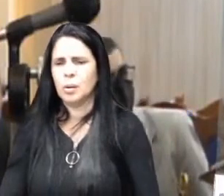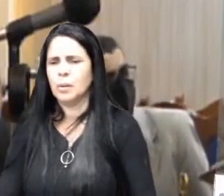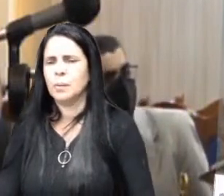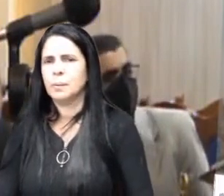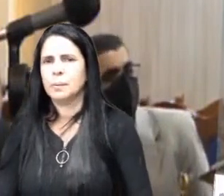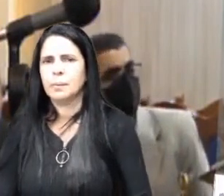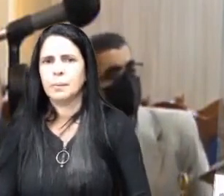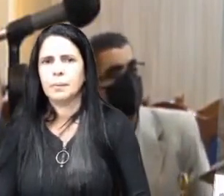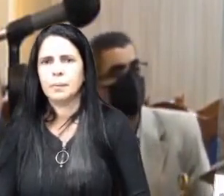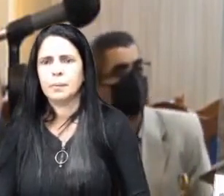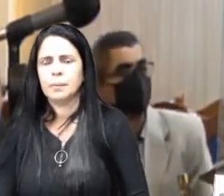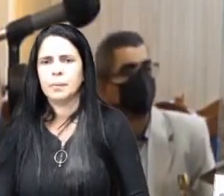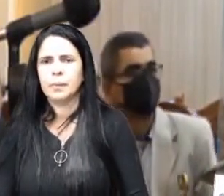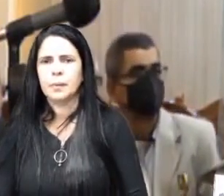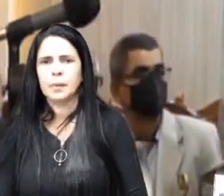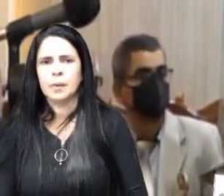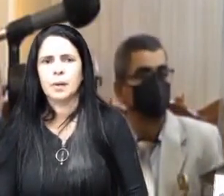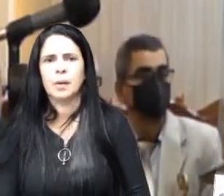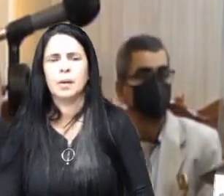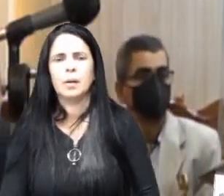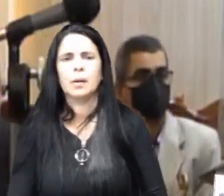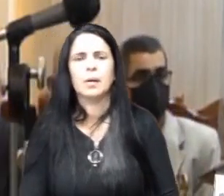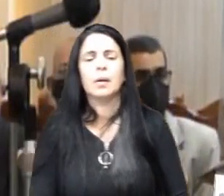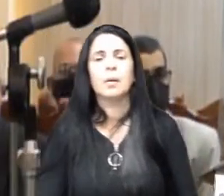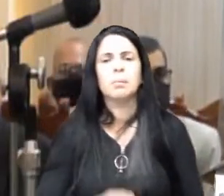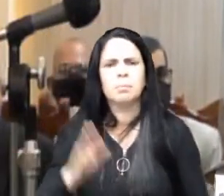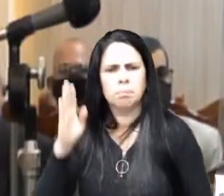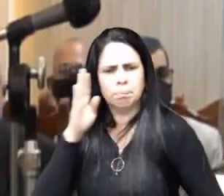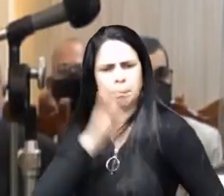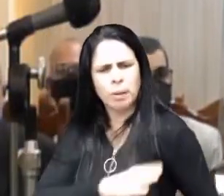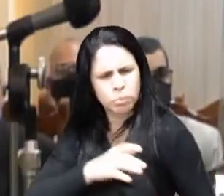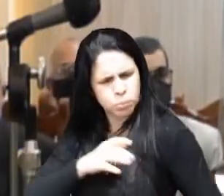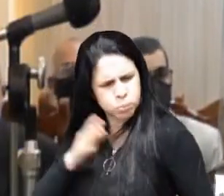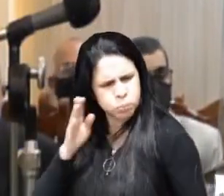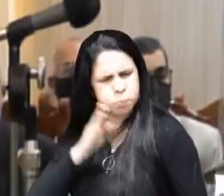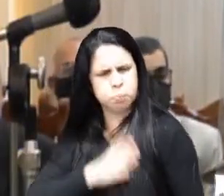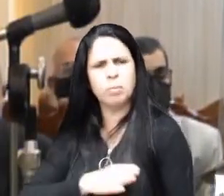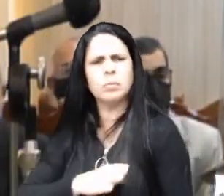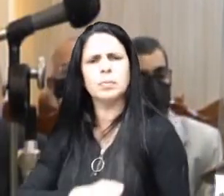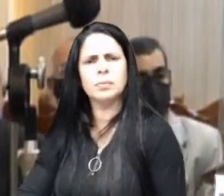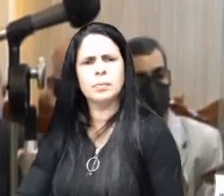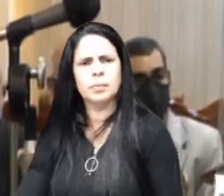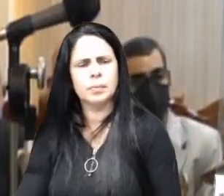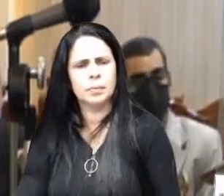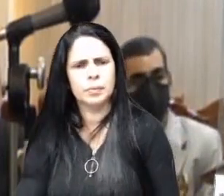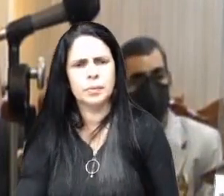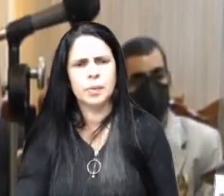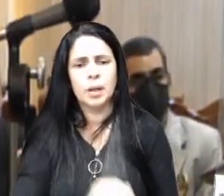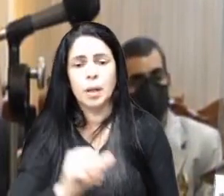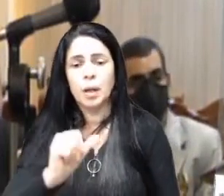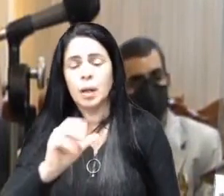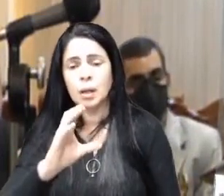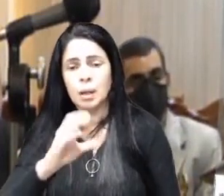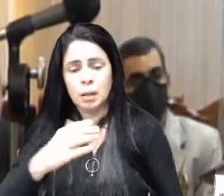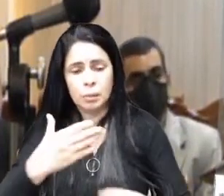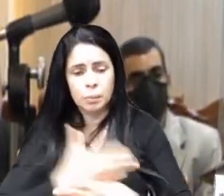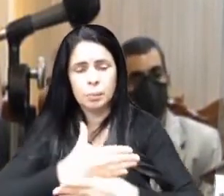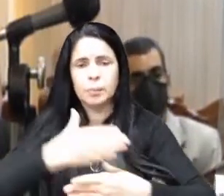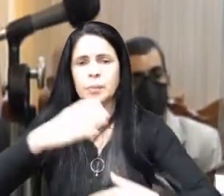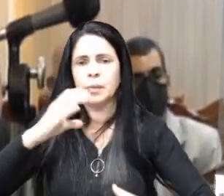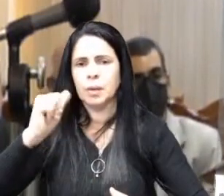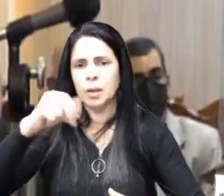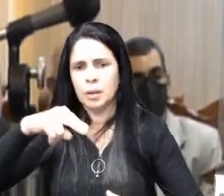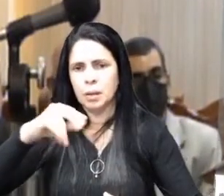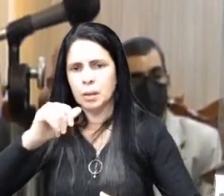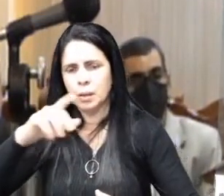Maldito. Maldito quer dizer amaldiçoado. Seja Canaã, servo dos servos, seja